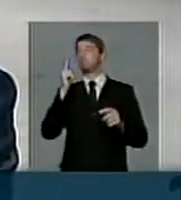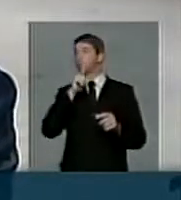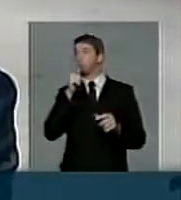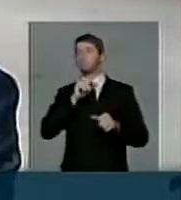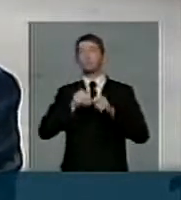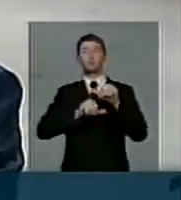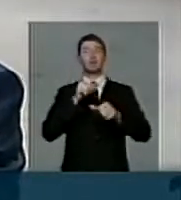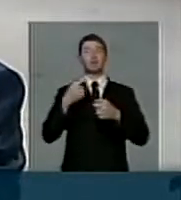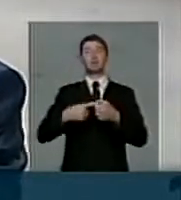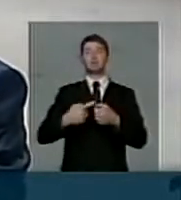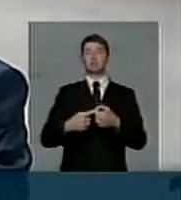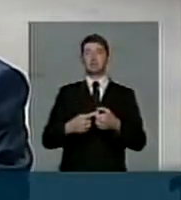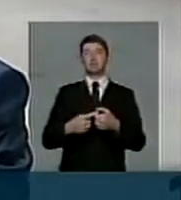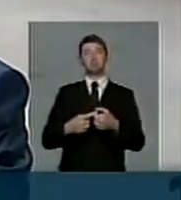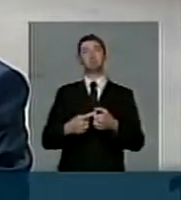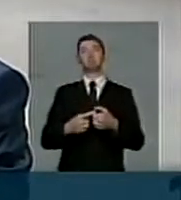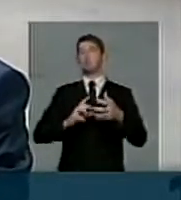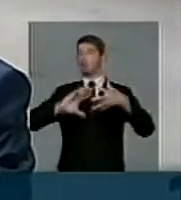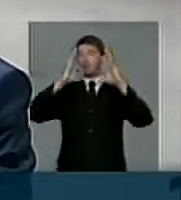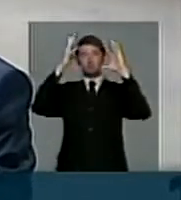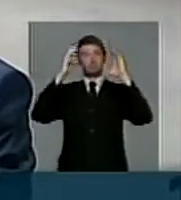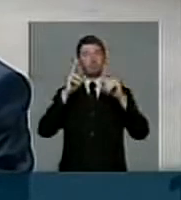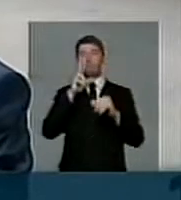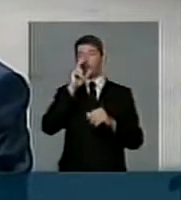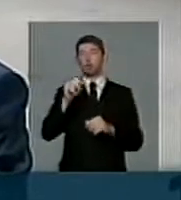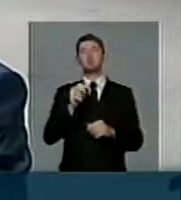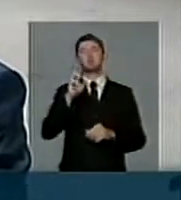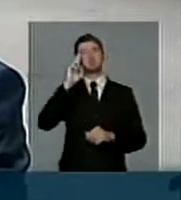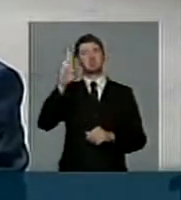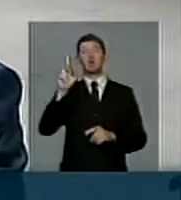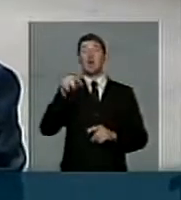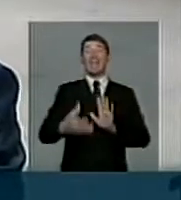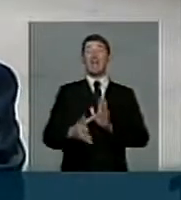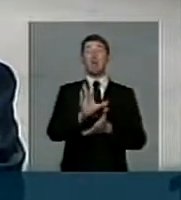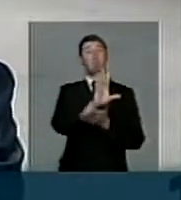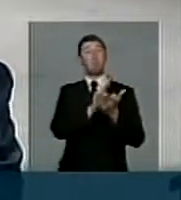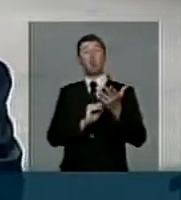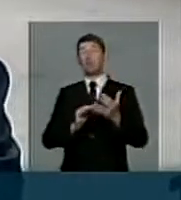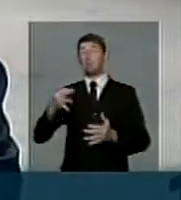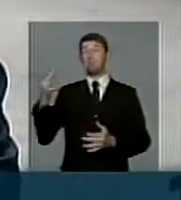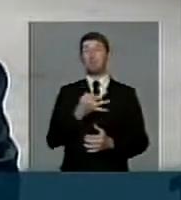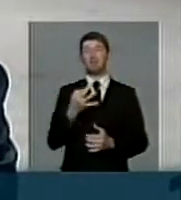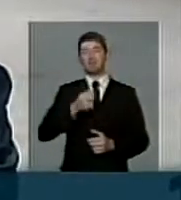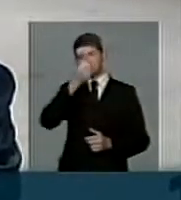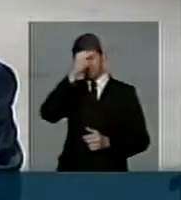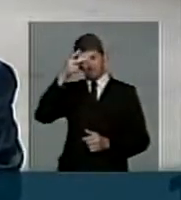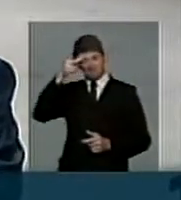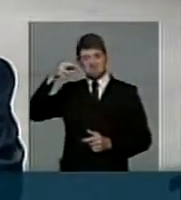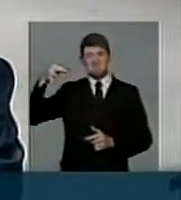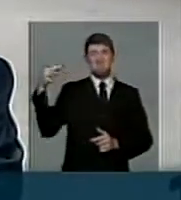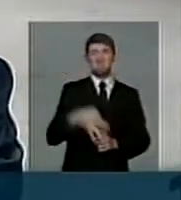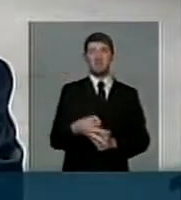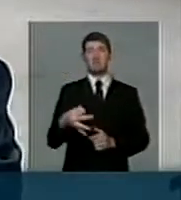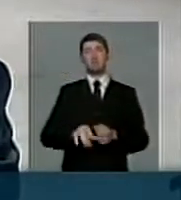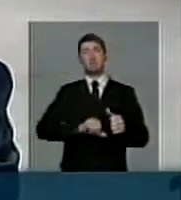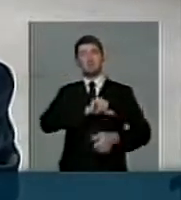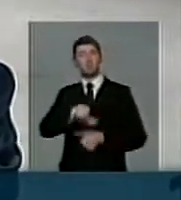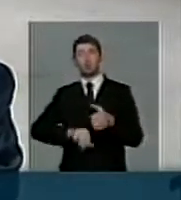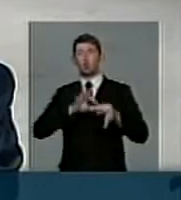de ver aqui um colega catarinense que viveu esses períodos de muitas dificuldades do